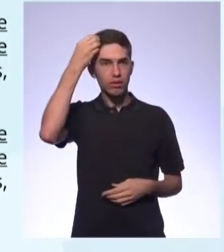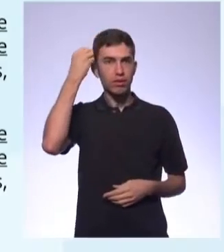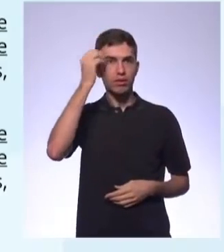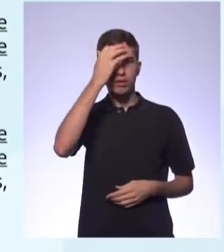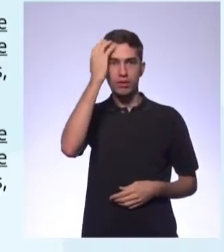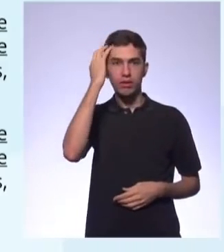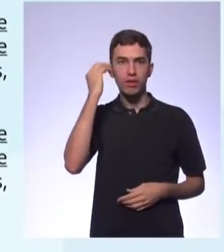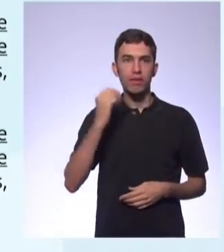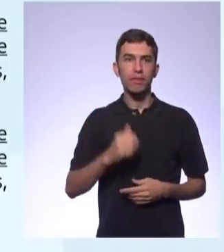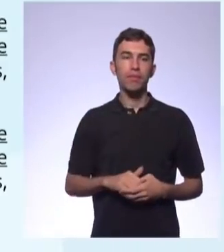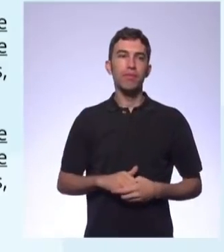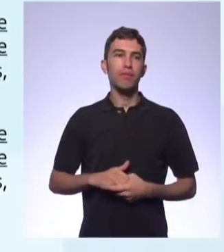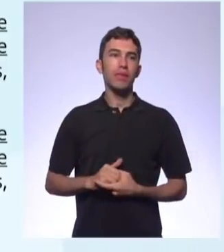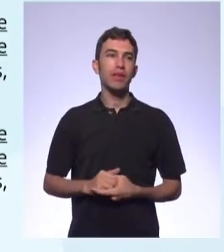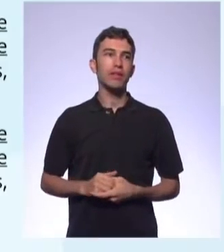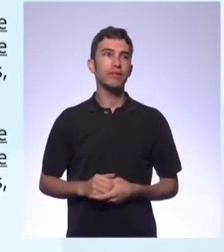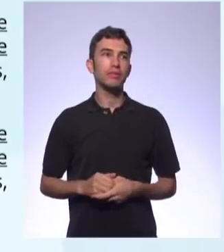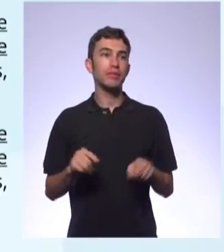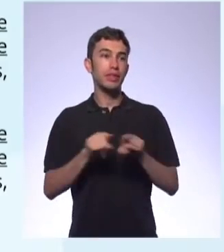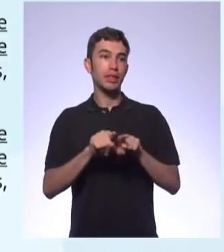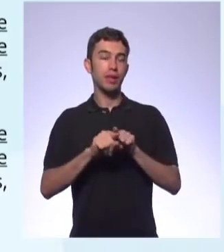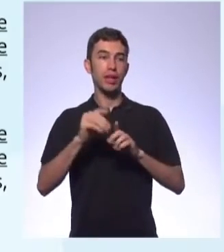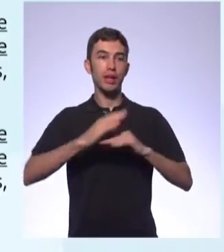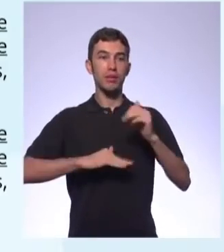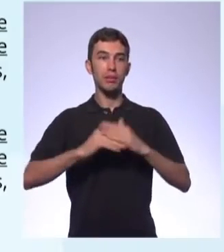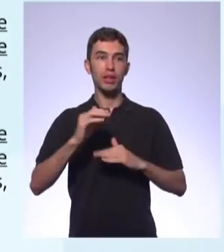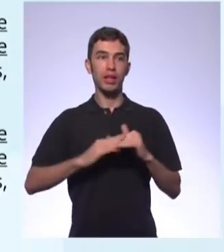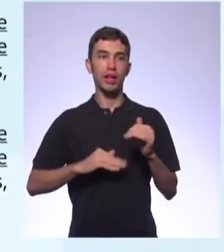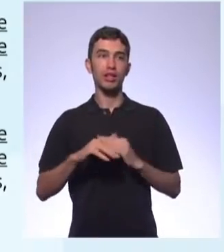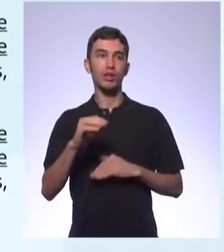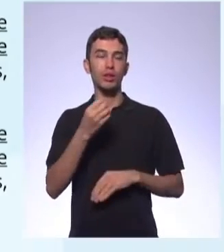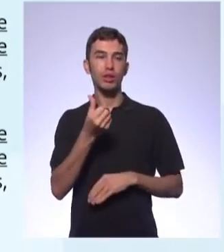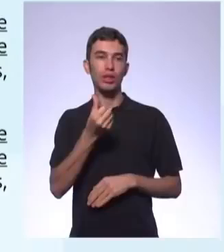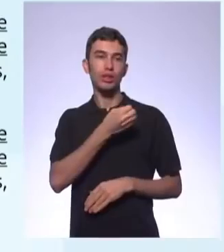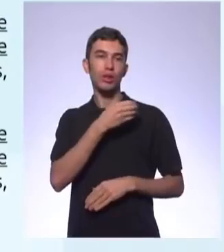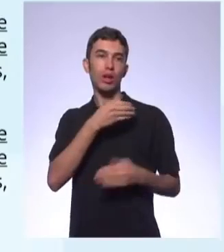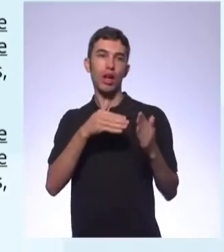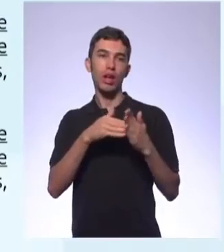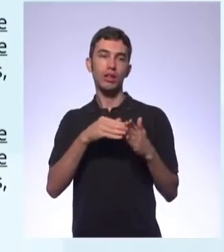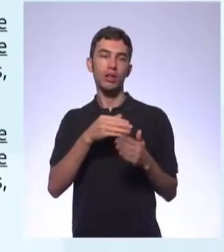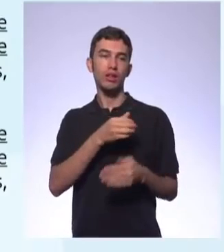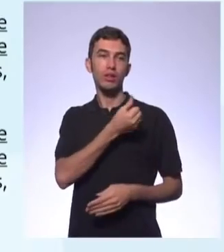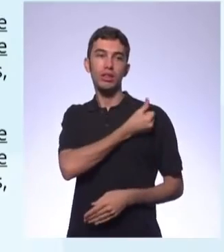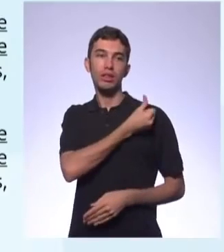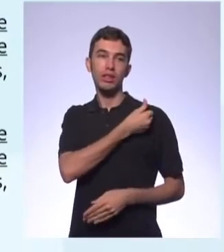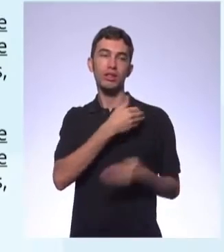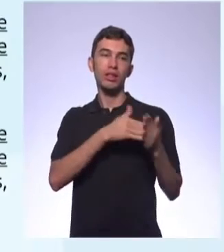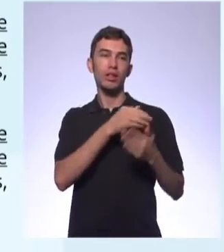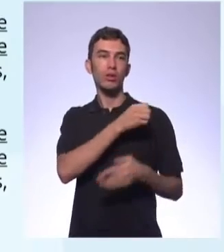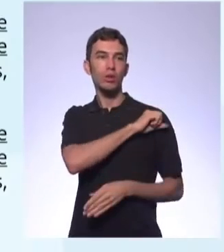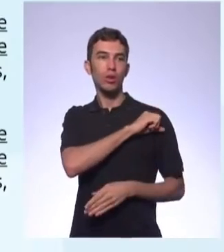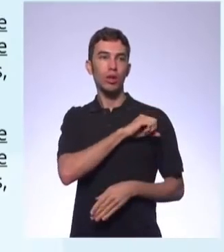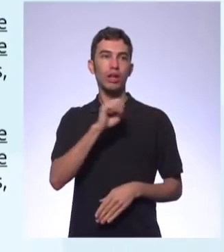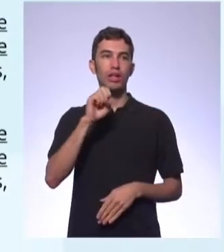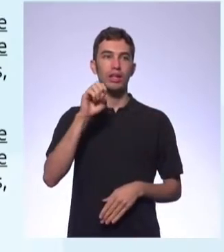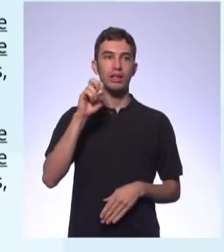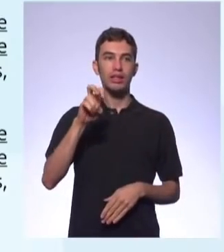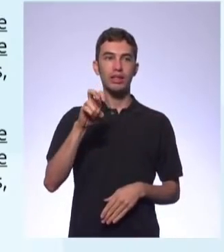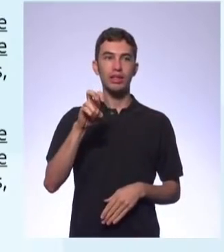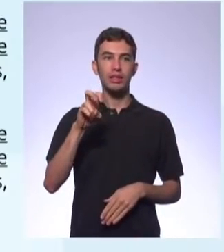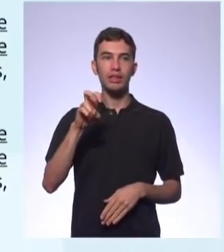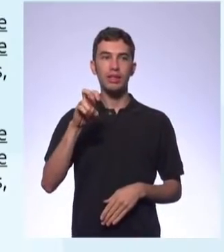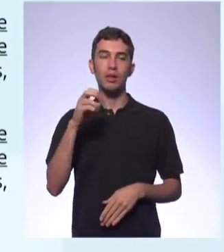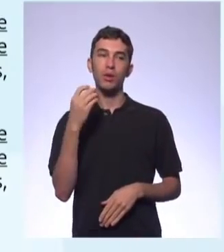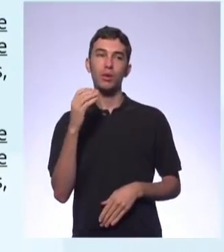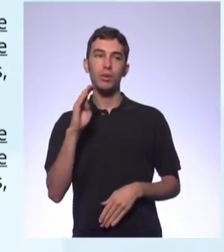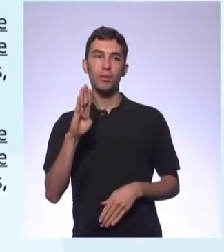coisas. Então, também a habilidade de sexto ao nono ano de língua portuguesa A5A e A5B. E é que a gente estava até